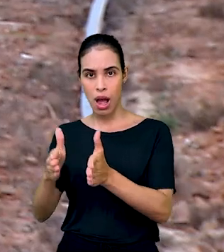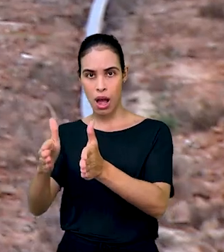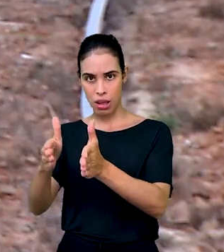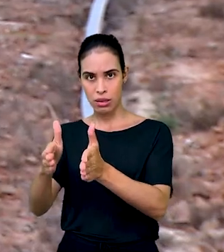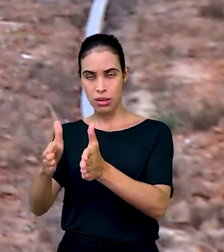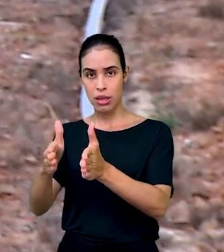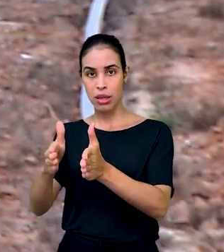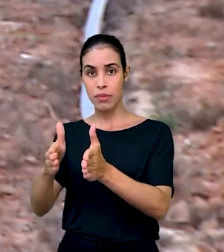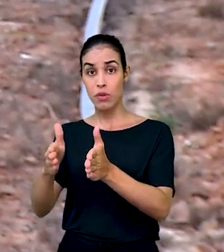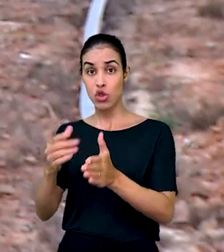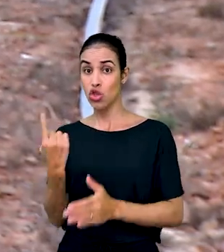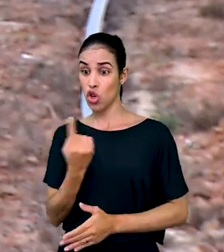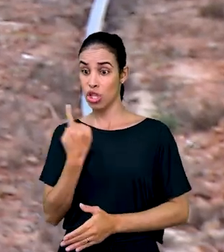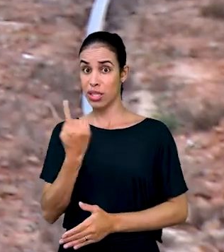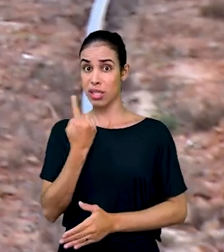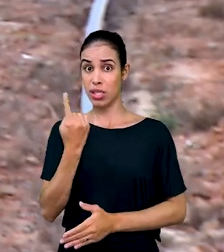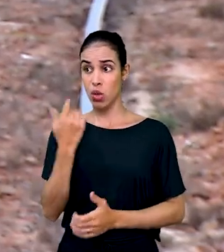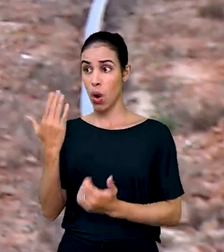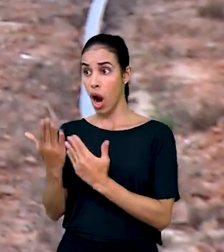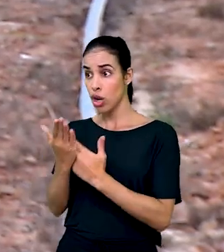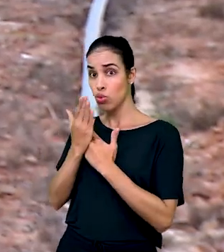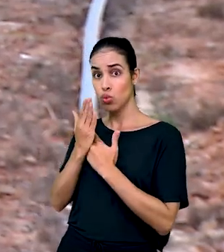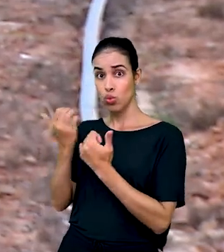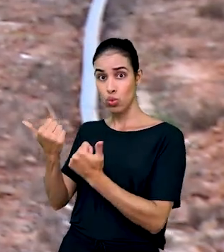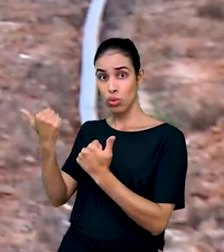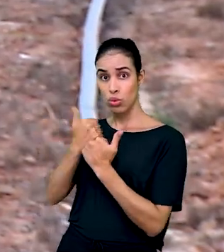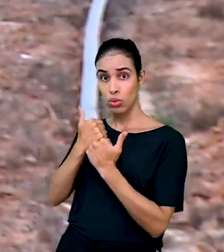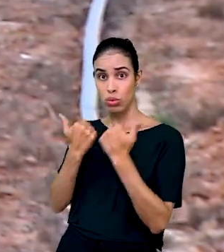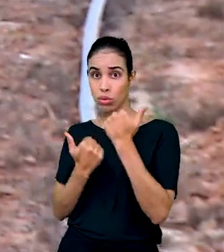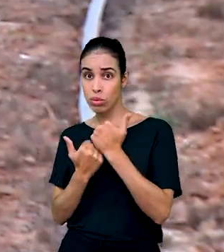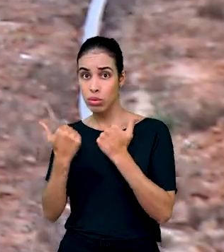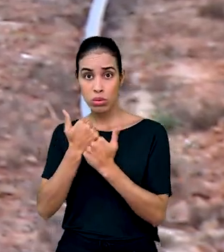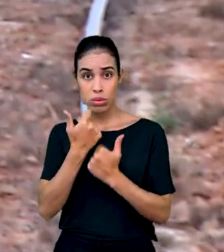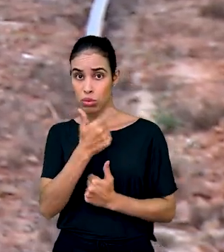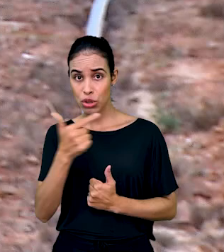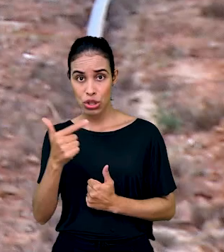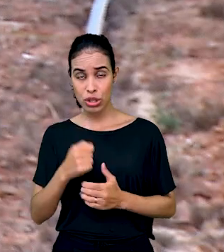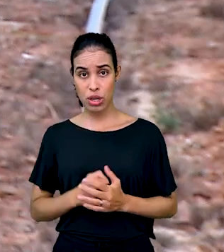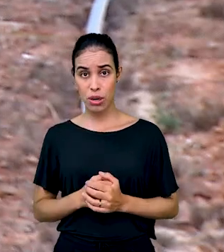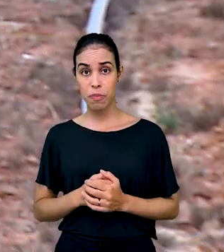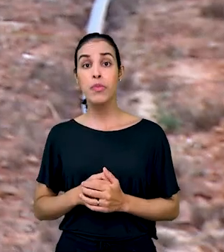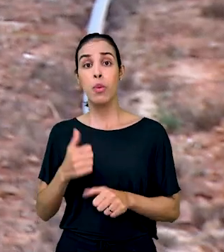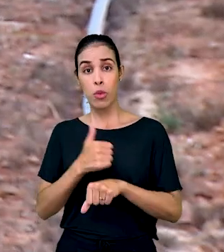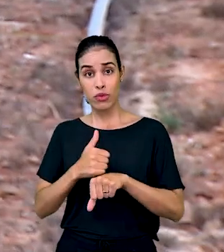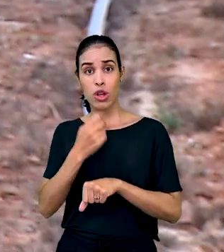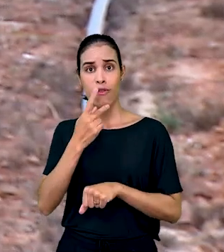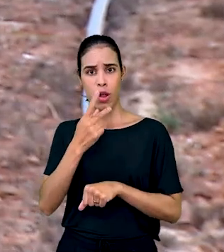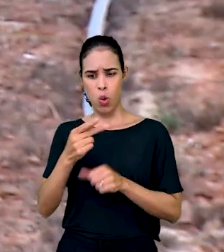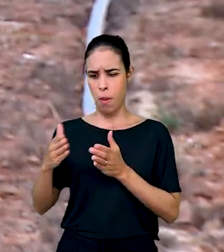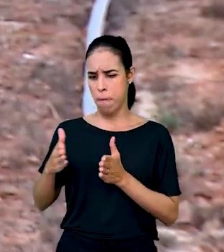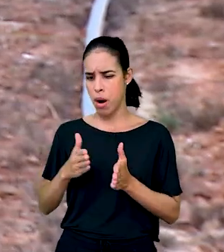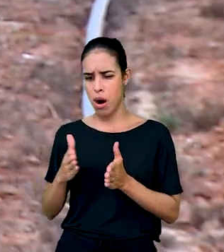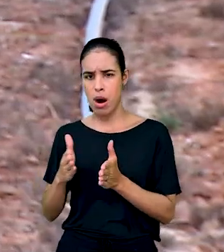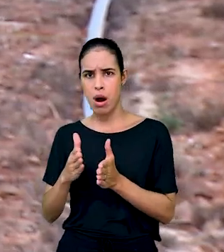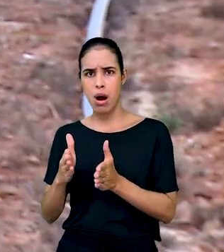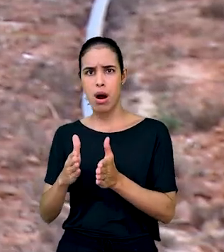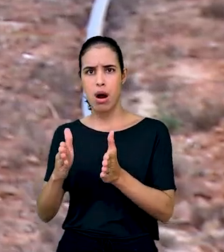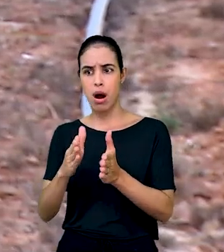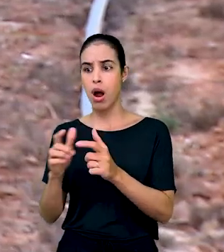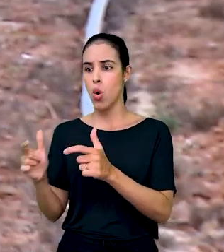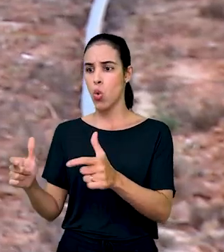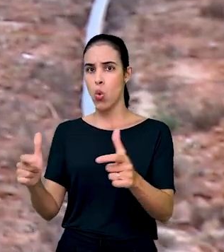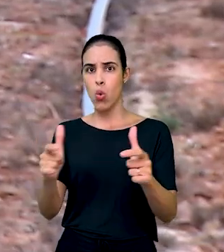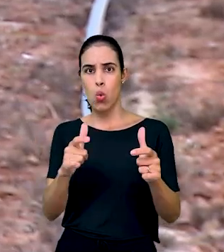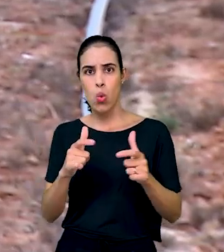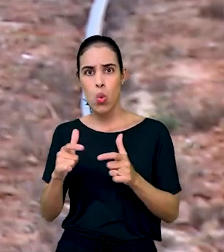ferro Vitória Minas, sozinho, sem ajudantes. Segundo o profissional, a linha corta áreas habitadas